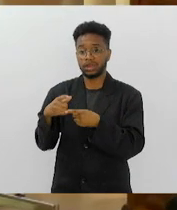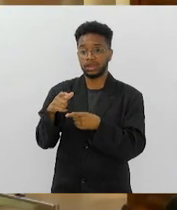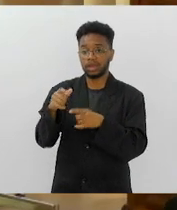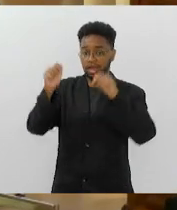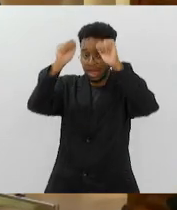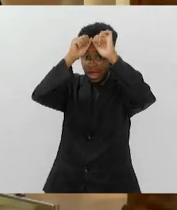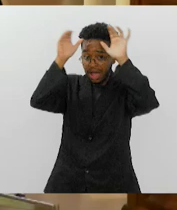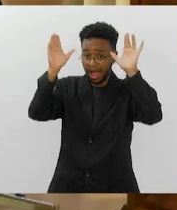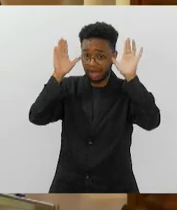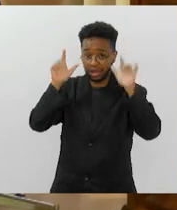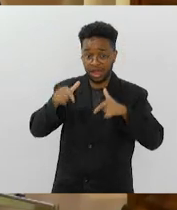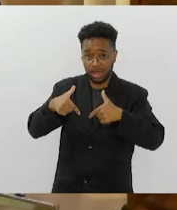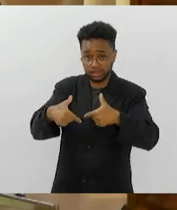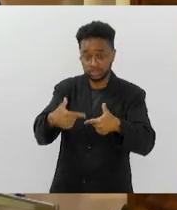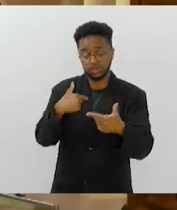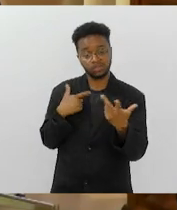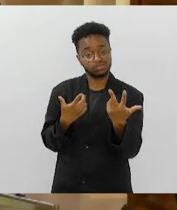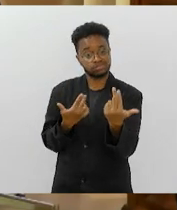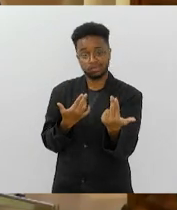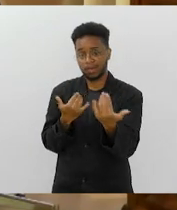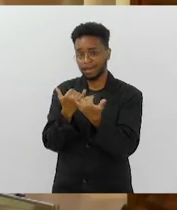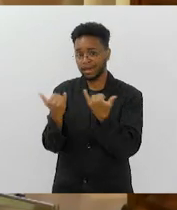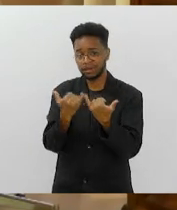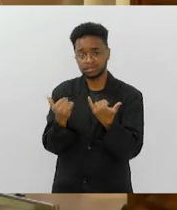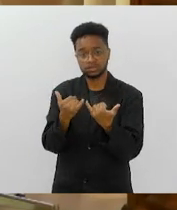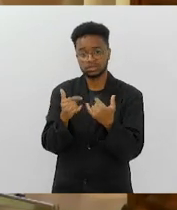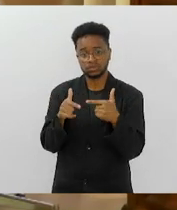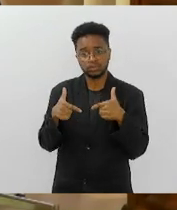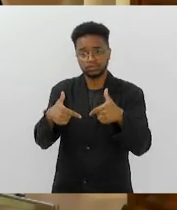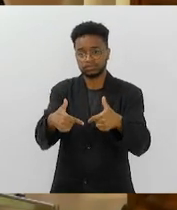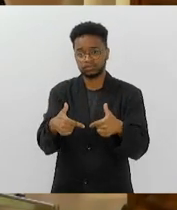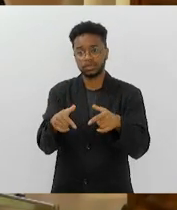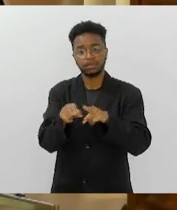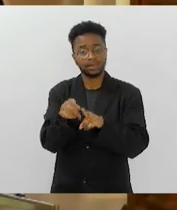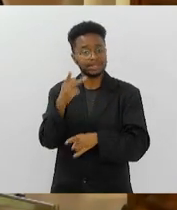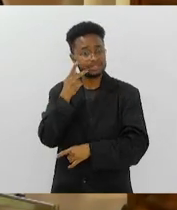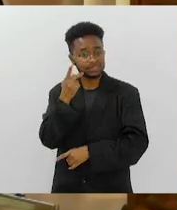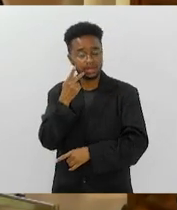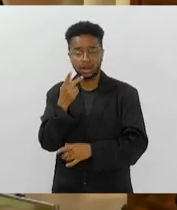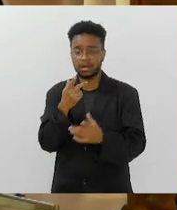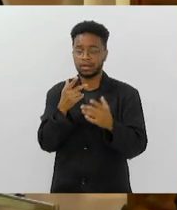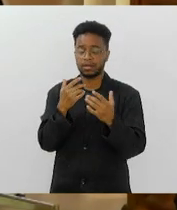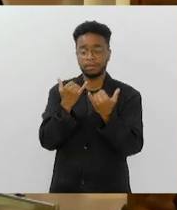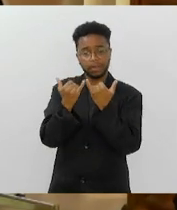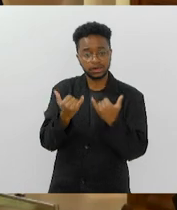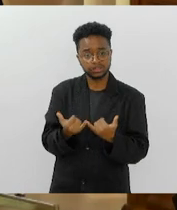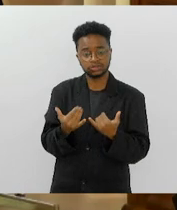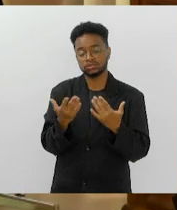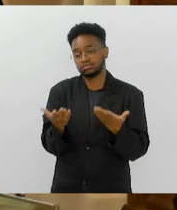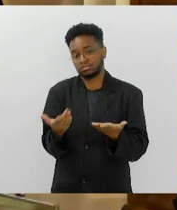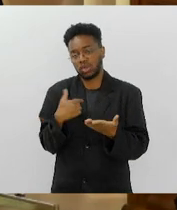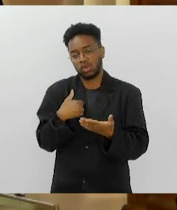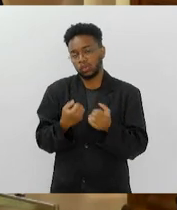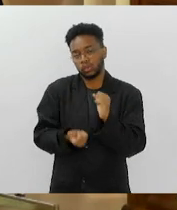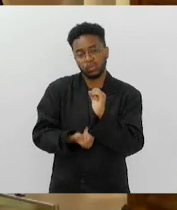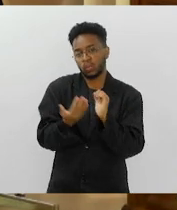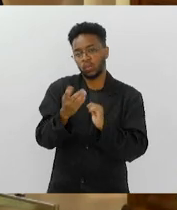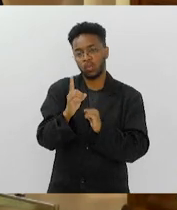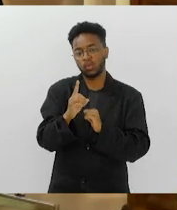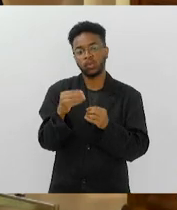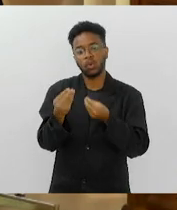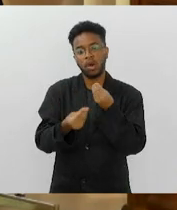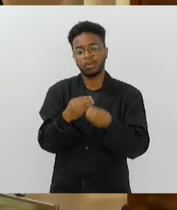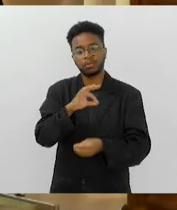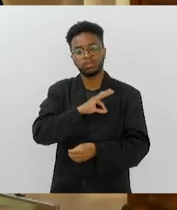também faço aqui muito parecido, no Ceará também faz muito parecido. Eu não vou dar spoiler do que a Polícia do Rio tem